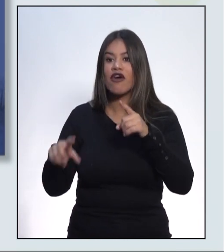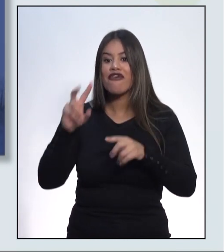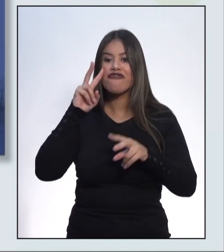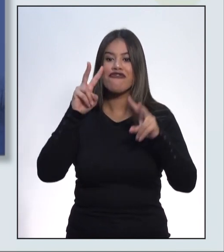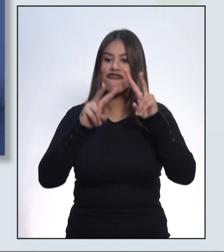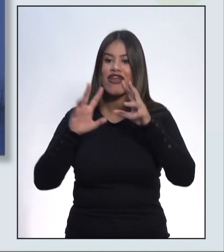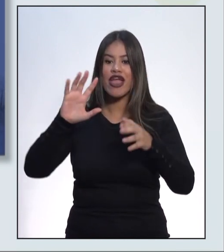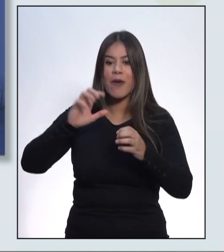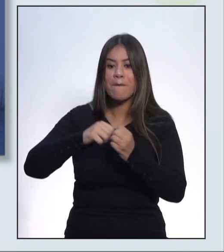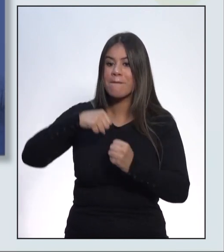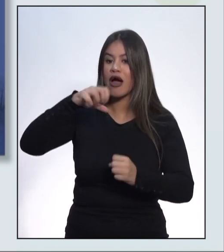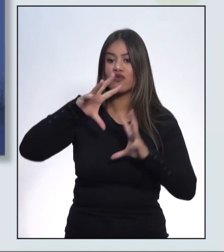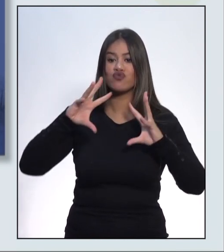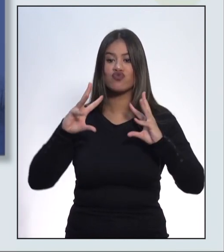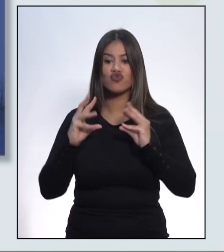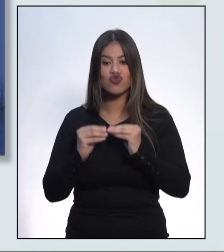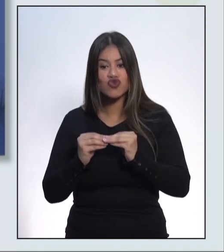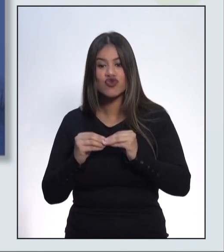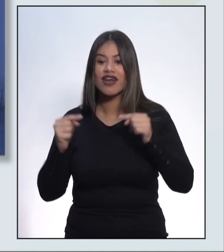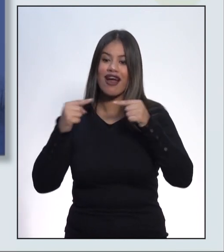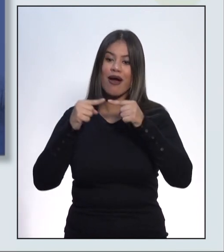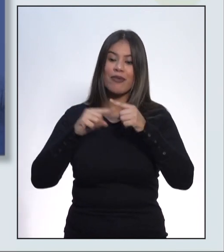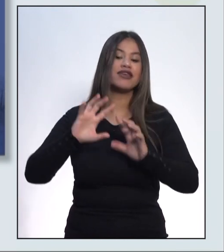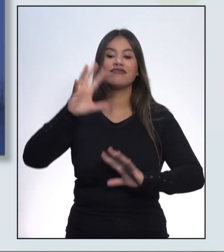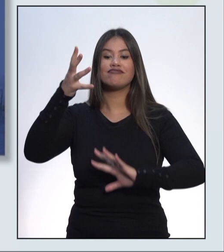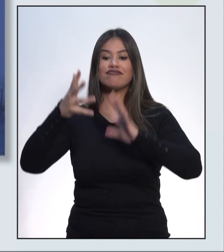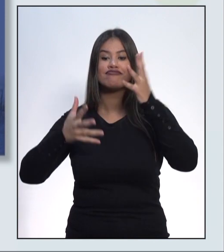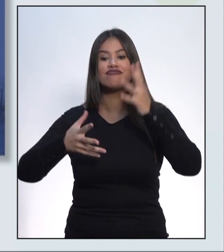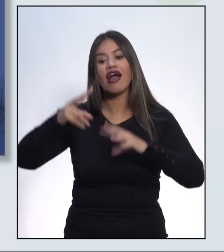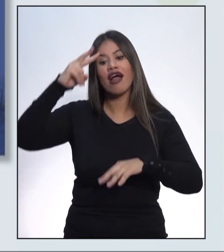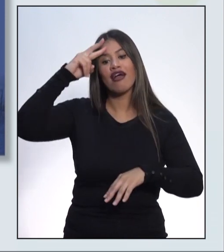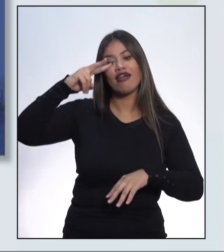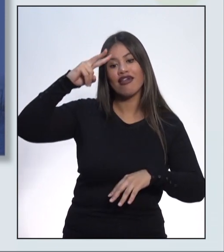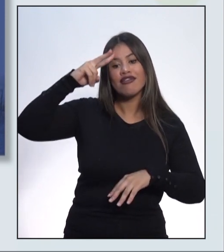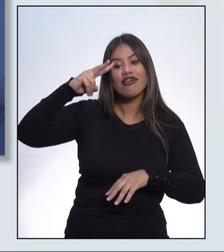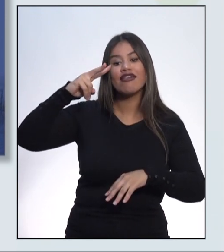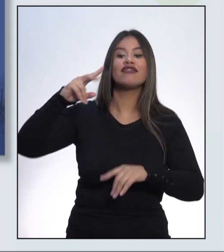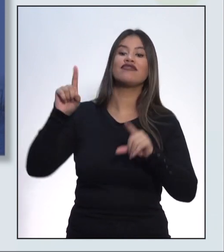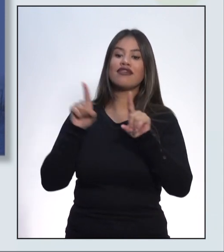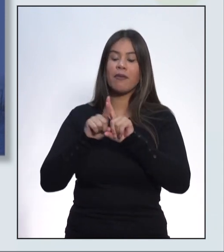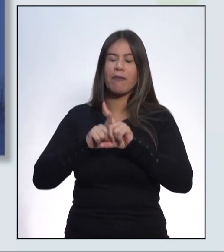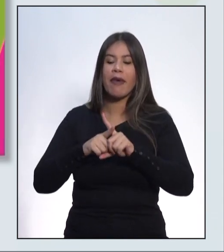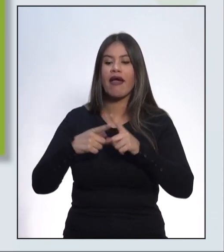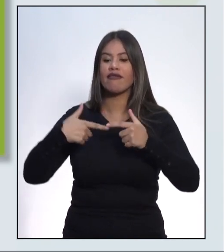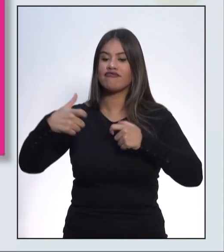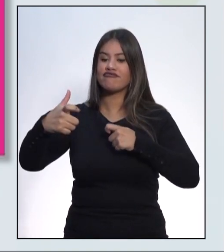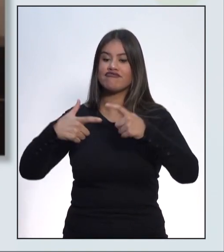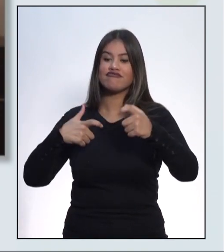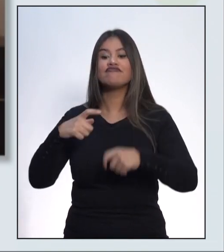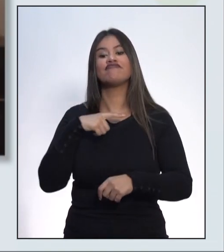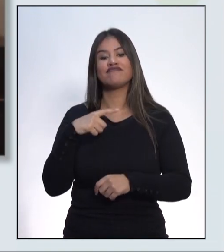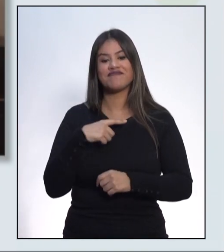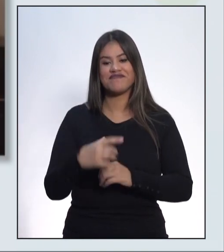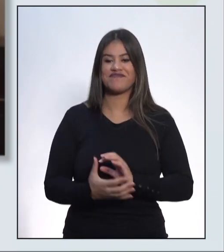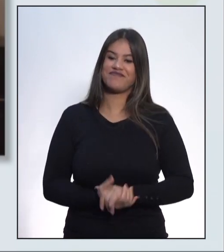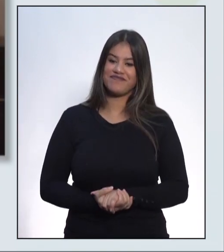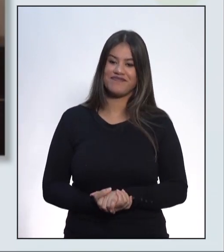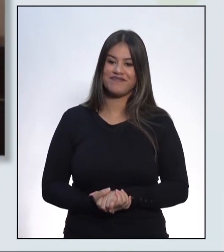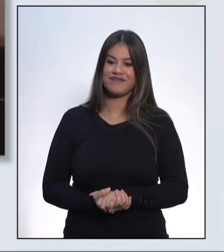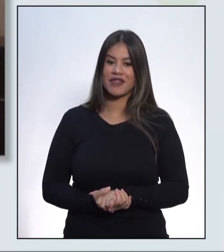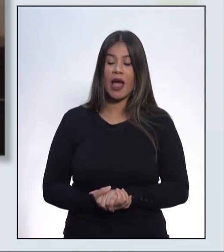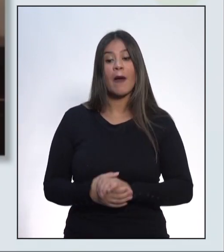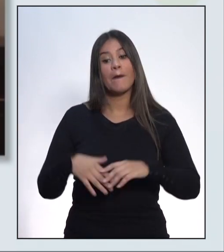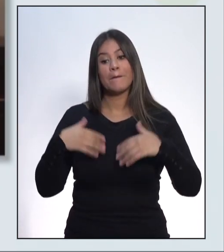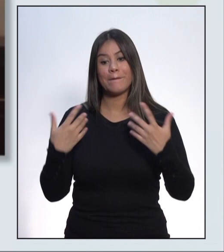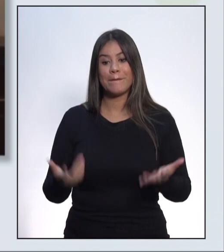principais eventos históricos, as principais batalhas e assim por diante. Bom, um primeiro passo